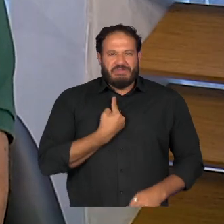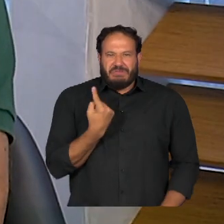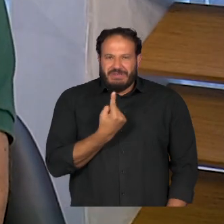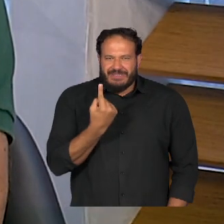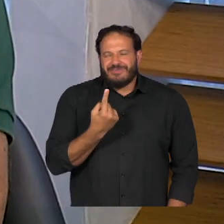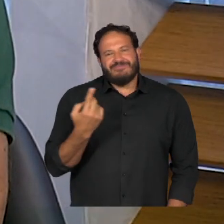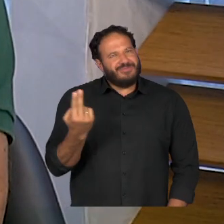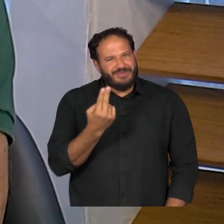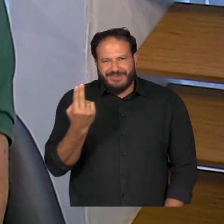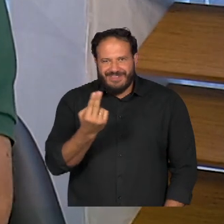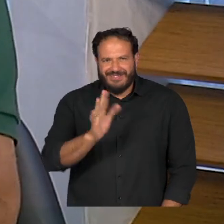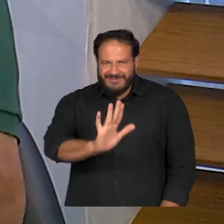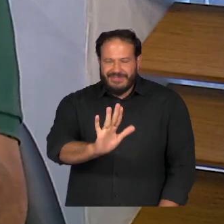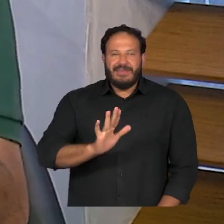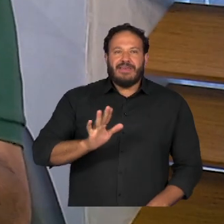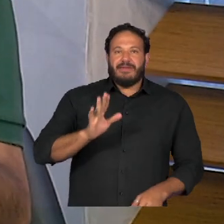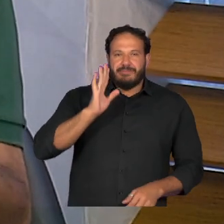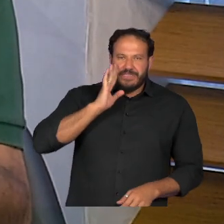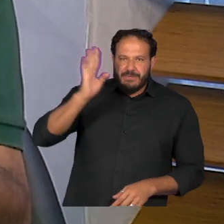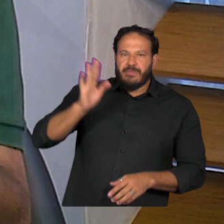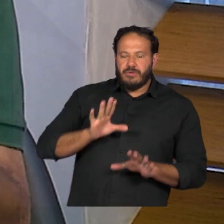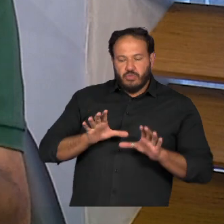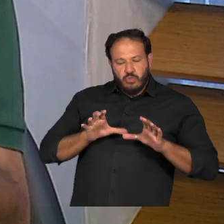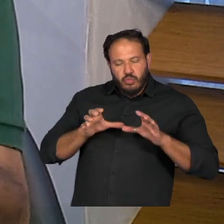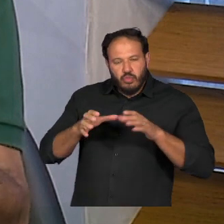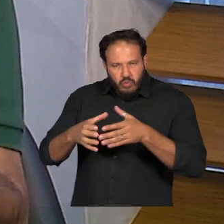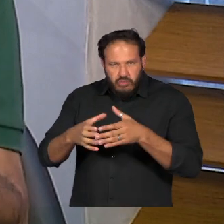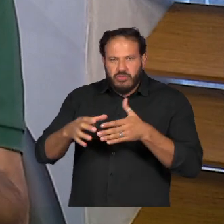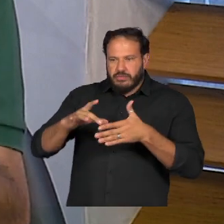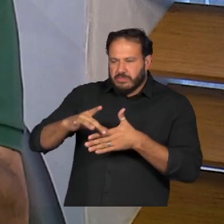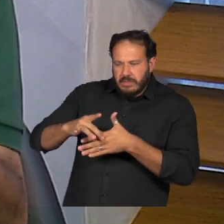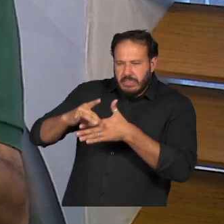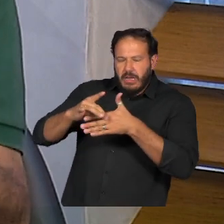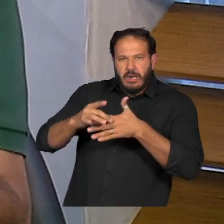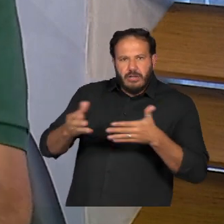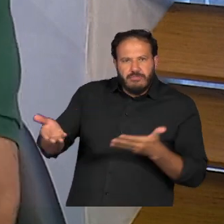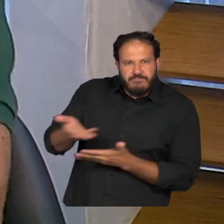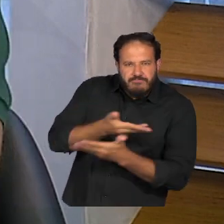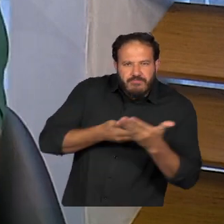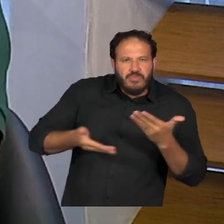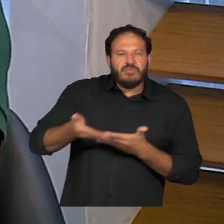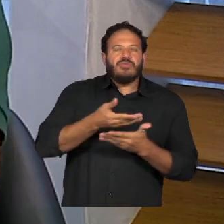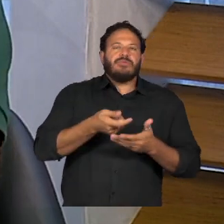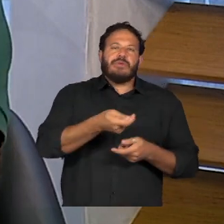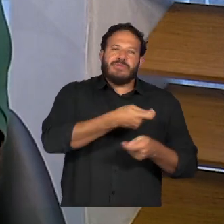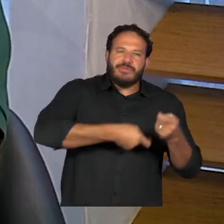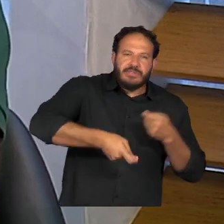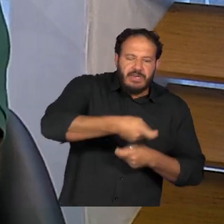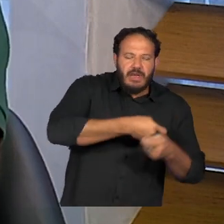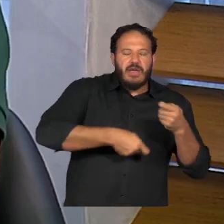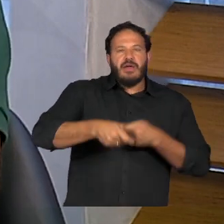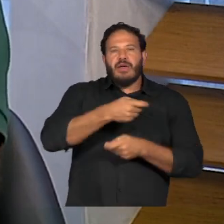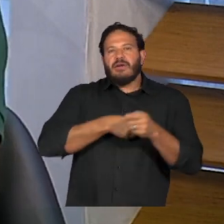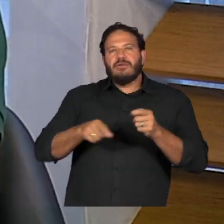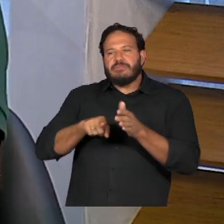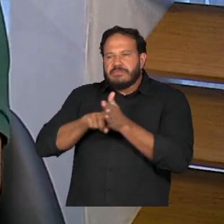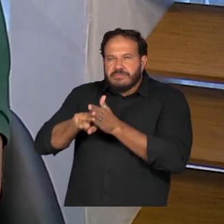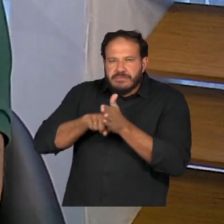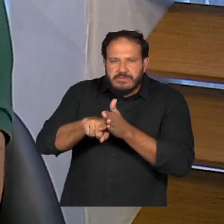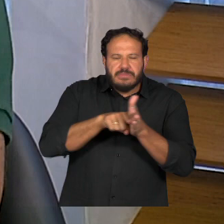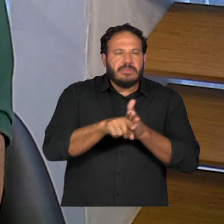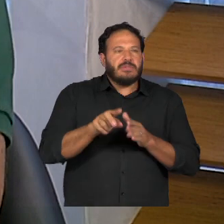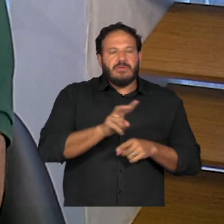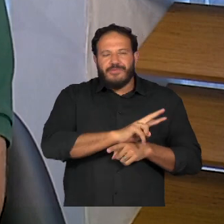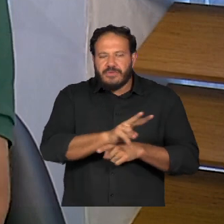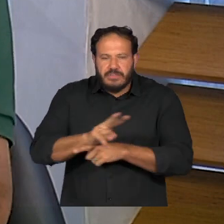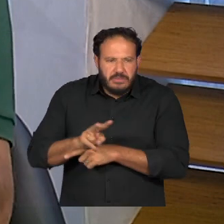meu papel principal Talvez seja liderar o os conselhos o Conselho de administração o conselho consultivo o Conselho Fiscal